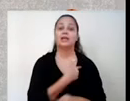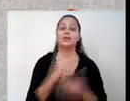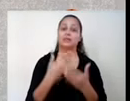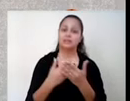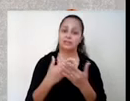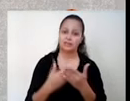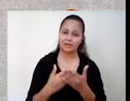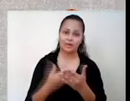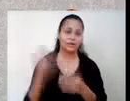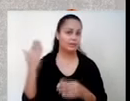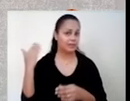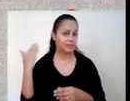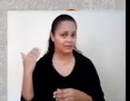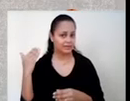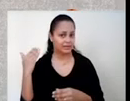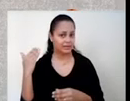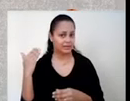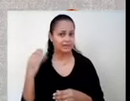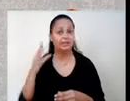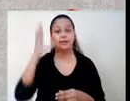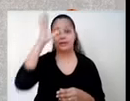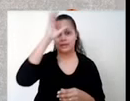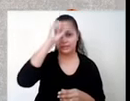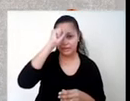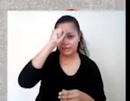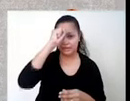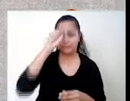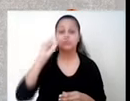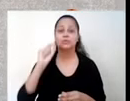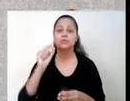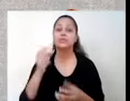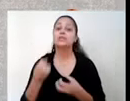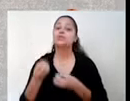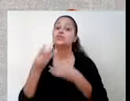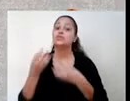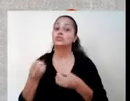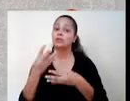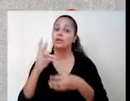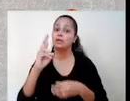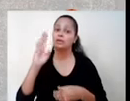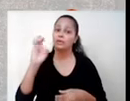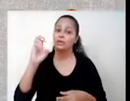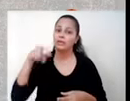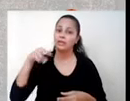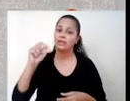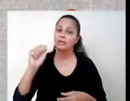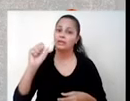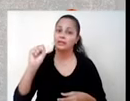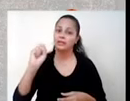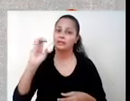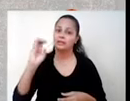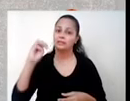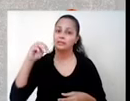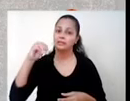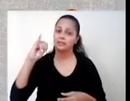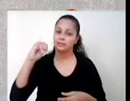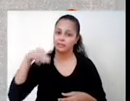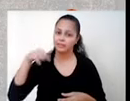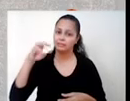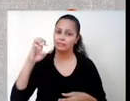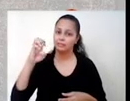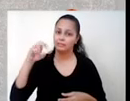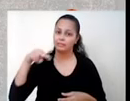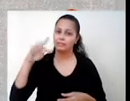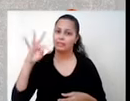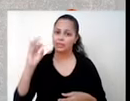aula passada, nós compreendemos os fatores que estimularam o chamado renascimento comercial e